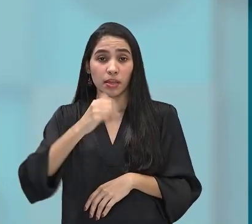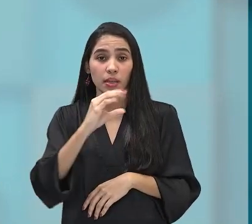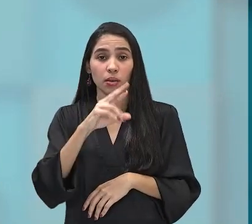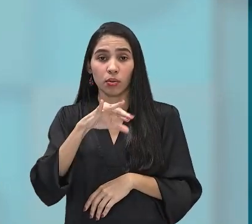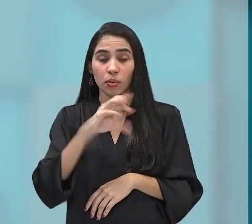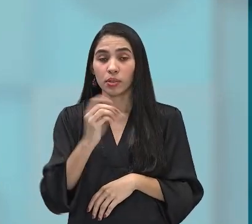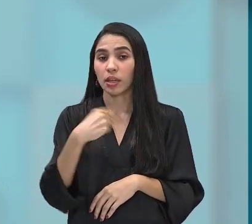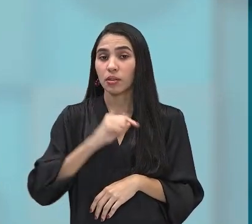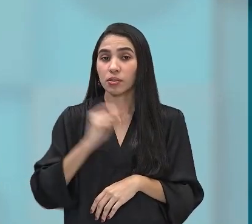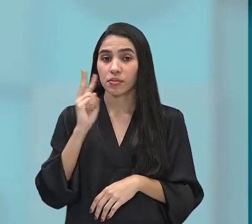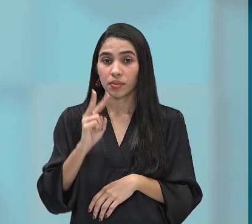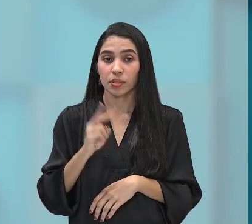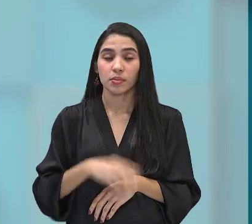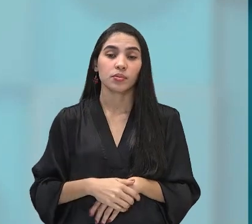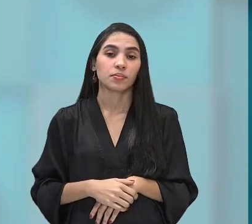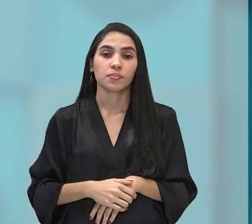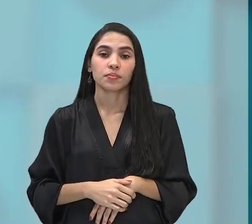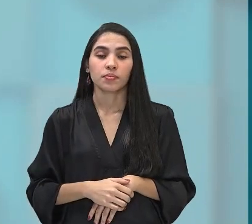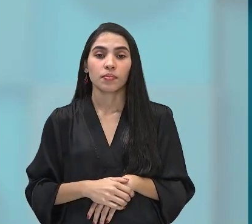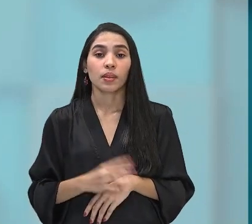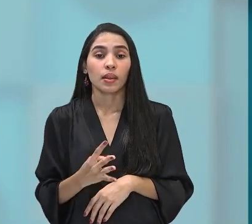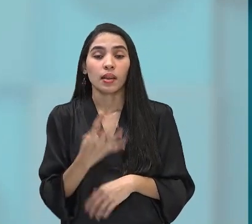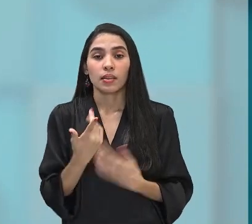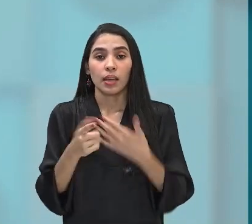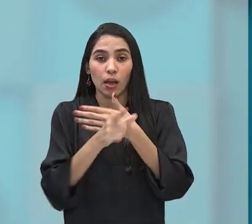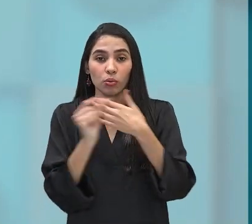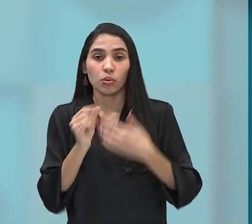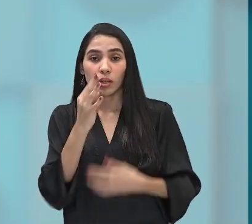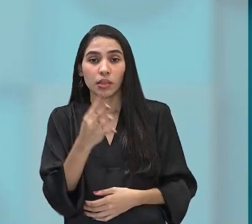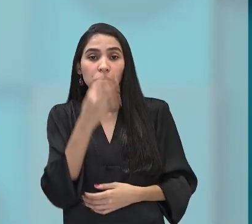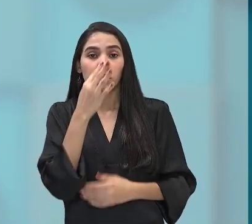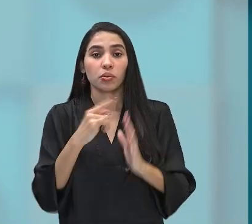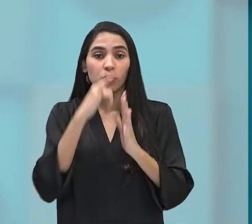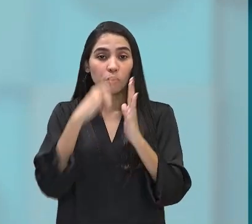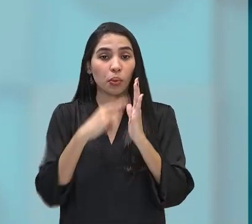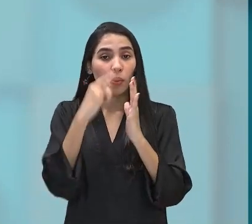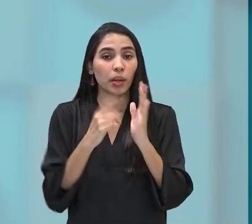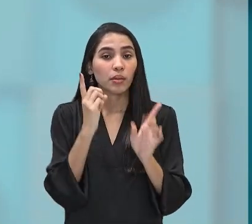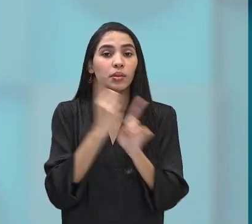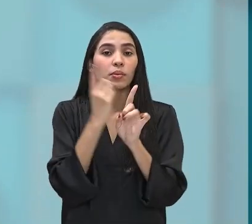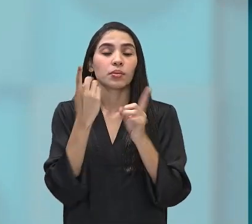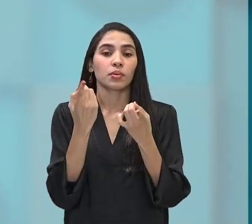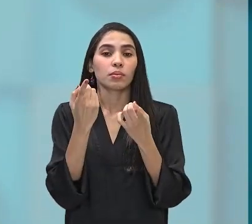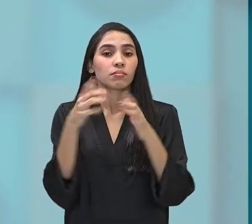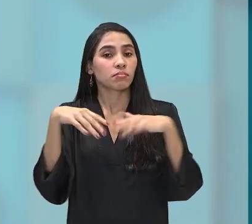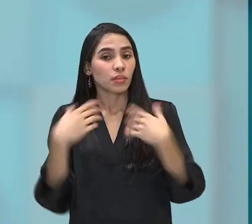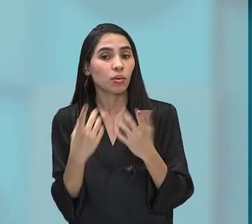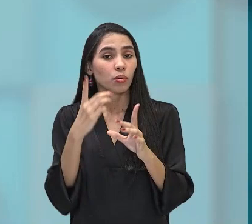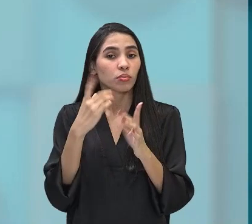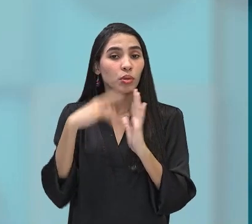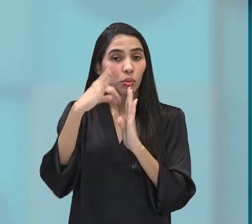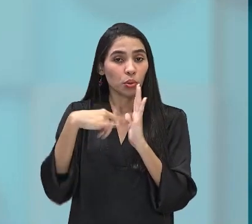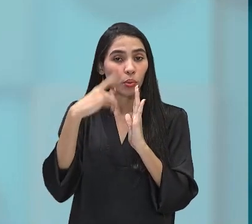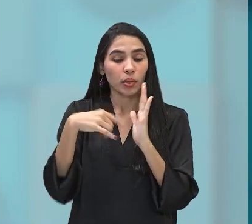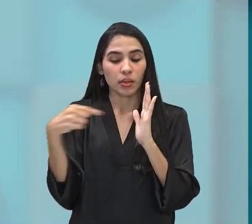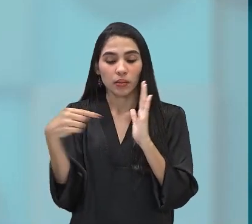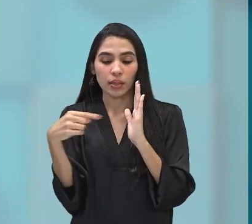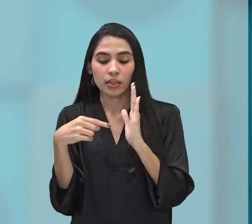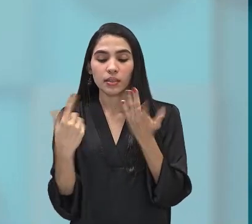Renovei a água do vaso, mas a flor empalidecia. Temi por sua vida. Não